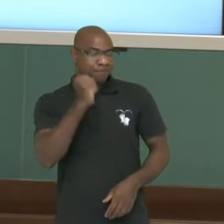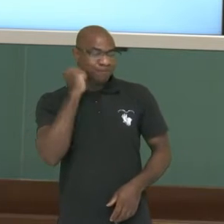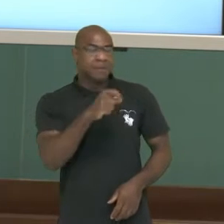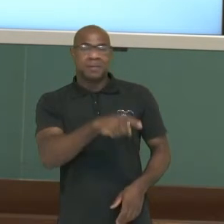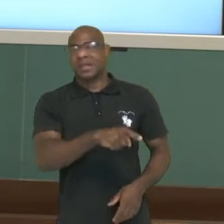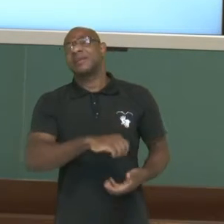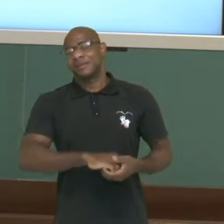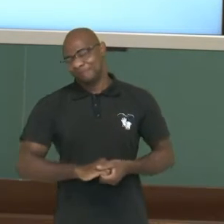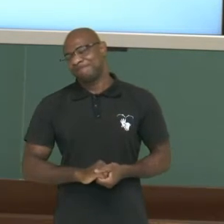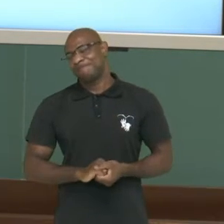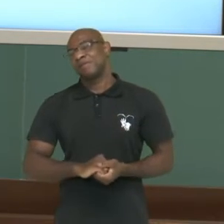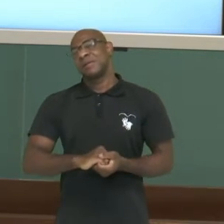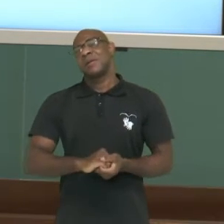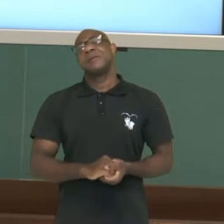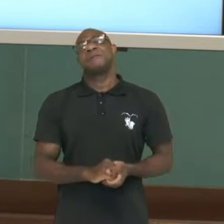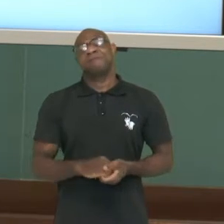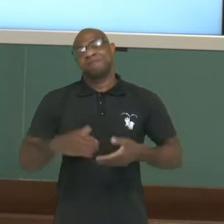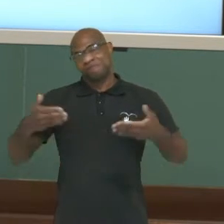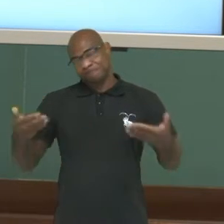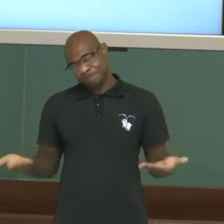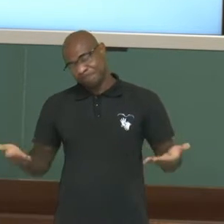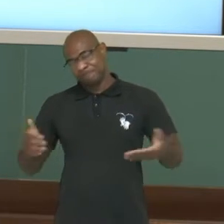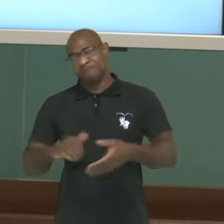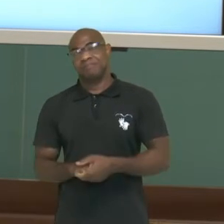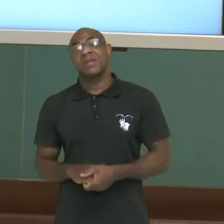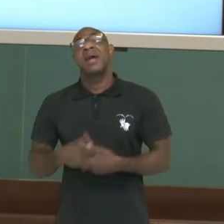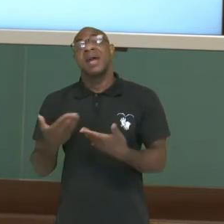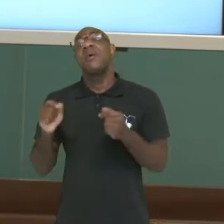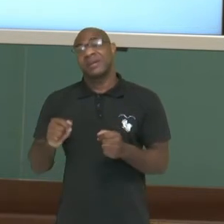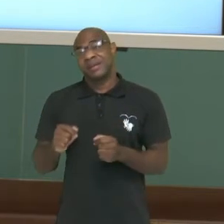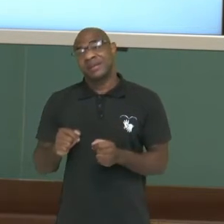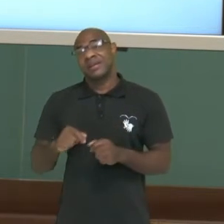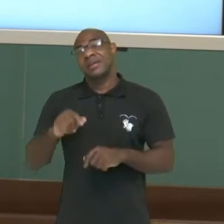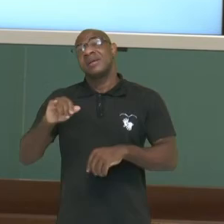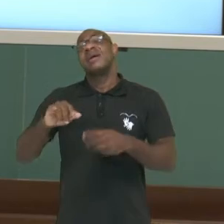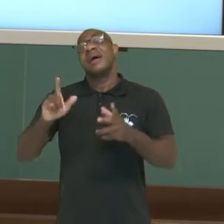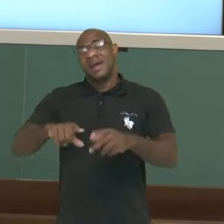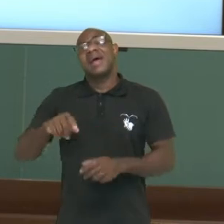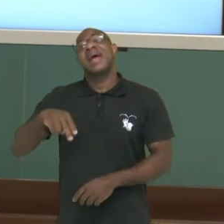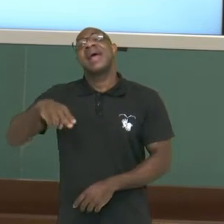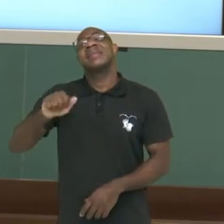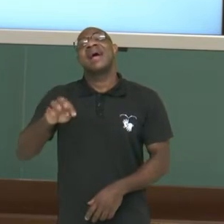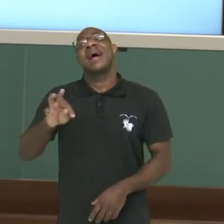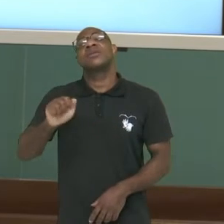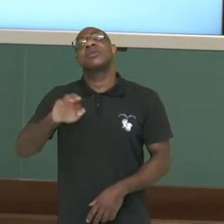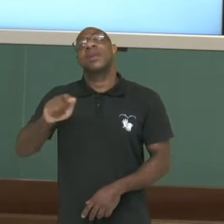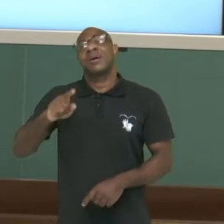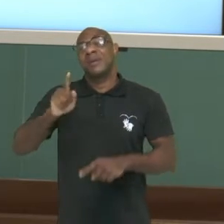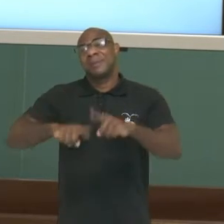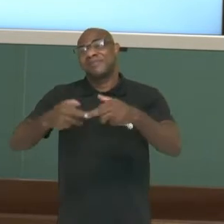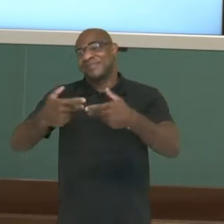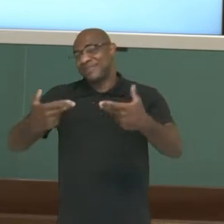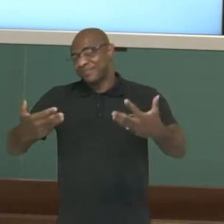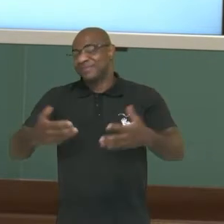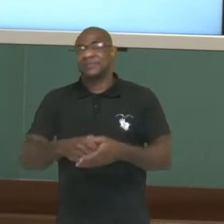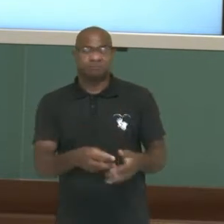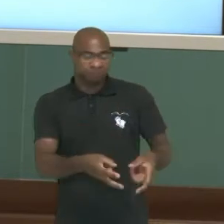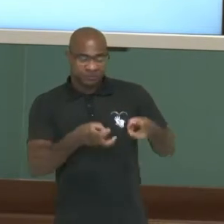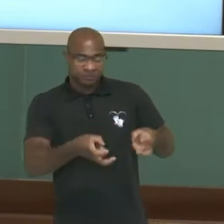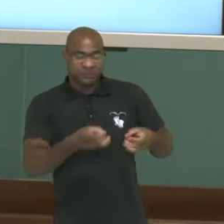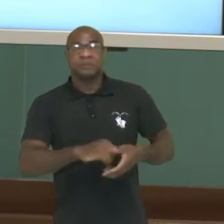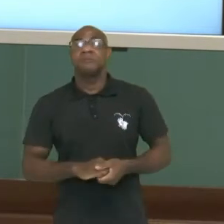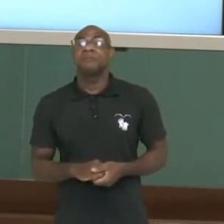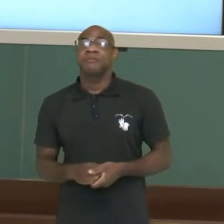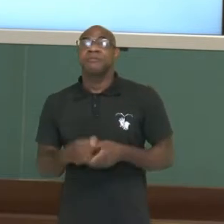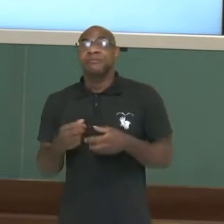ártica ainda é muito rica, né, em recursos naturais, ok? E é isso que nós também iremos tratar aqui. Então, a